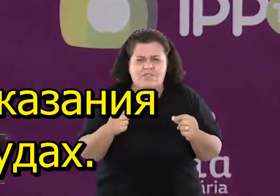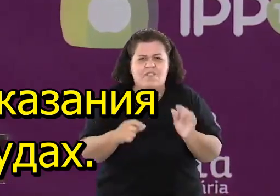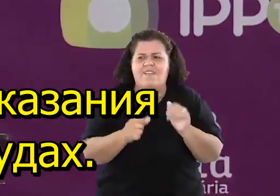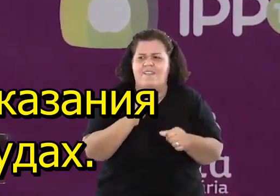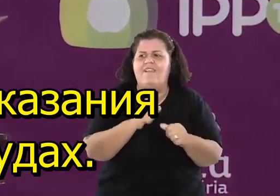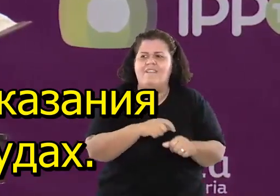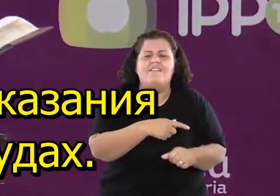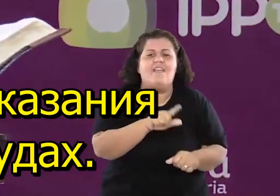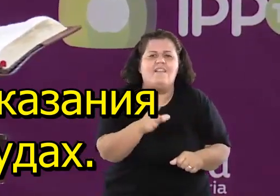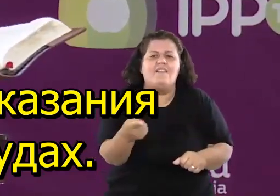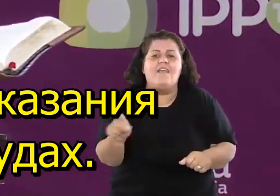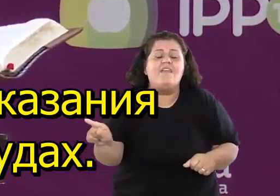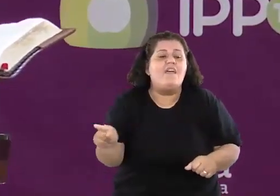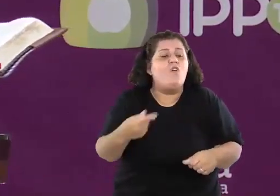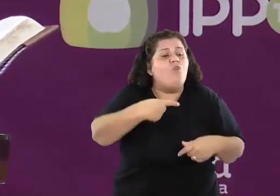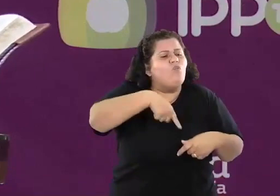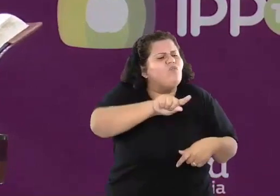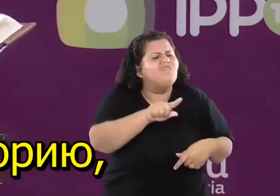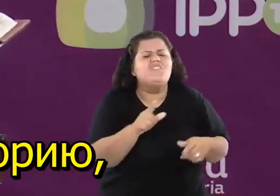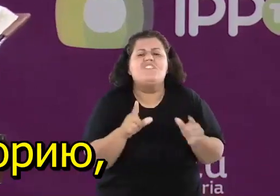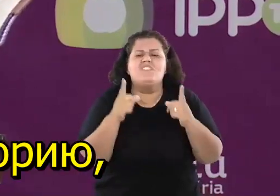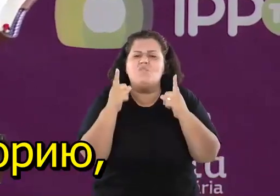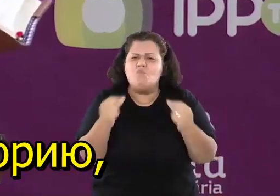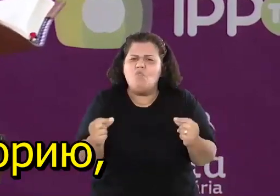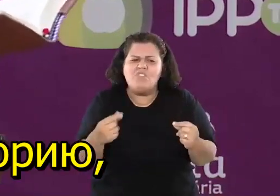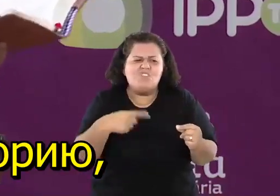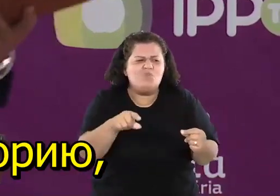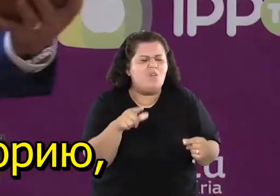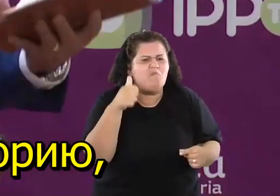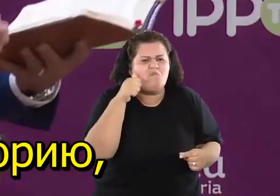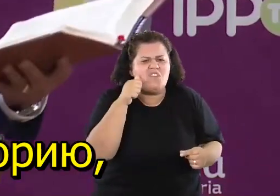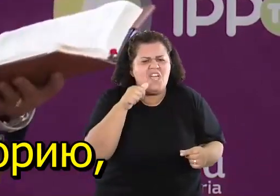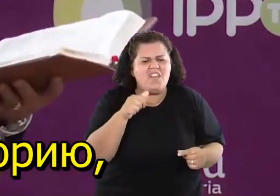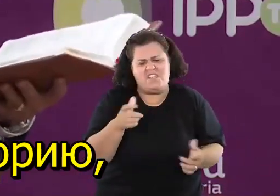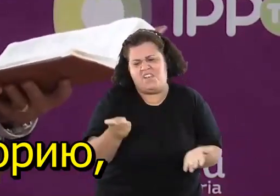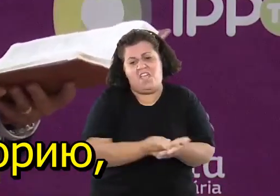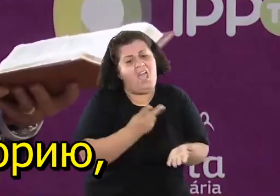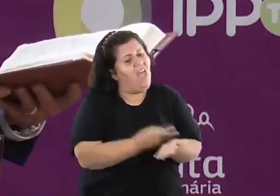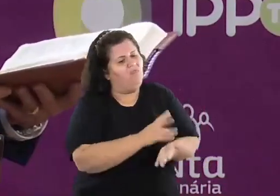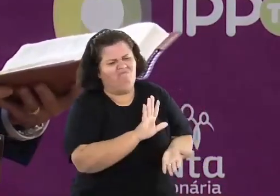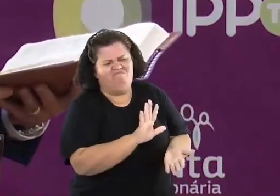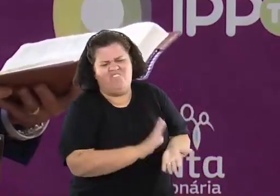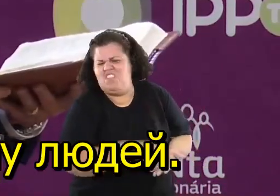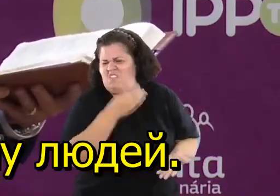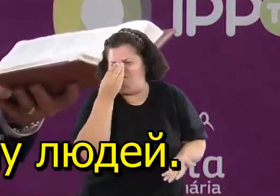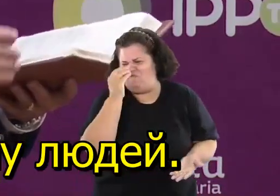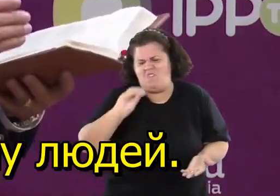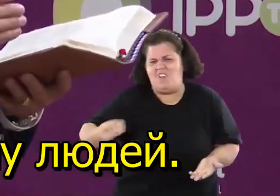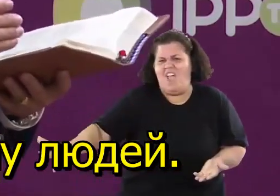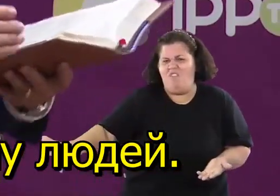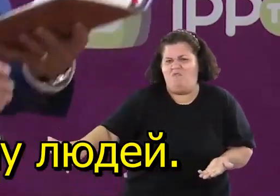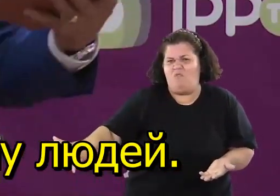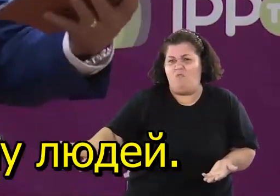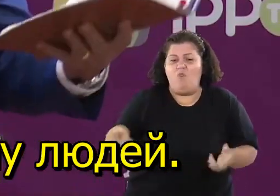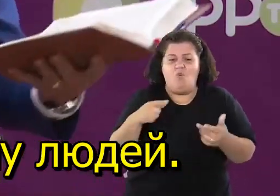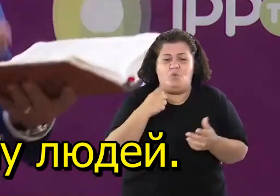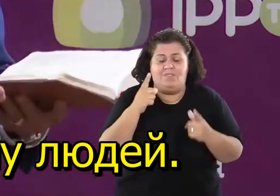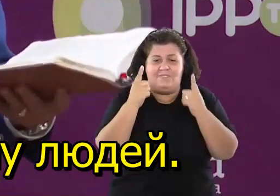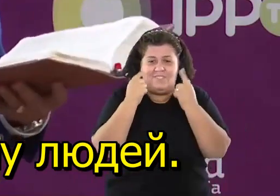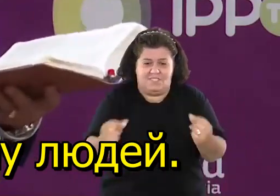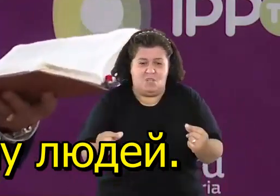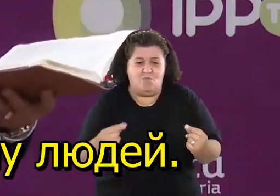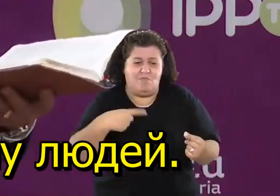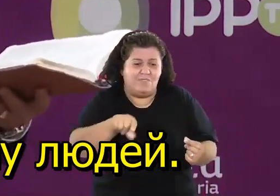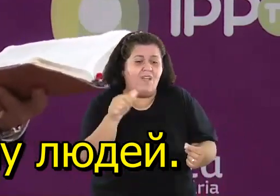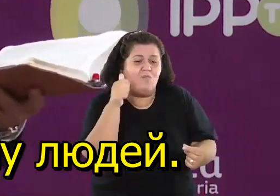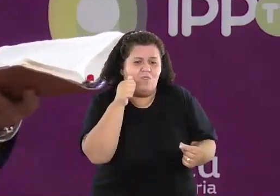era aceito nas cortes. E Jesus vira a mesa da história. E Jesus altera o